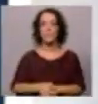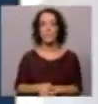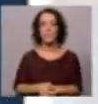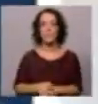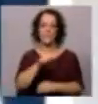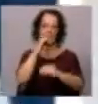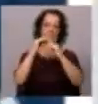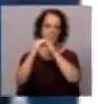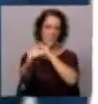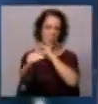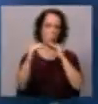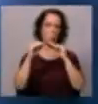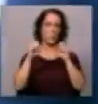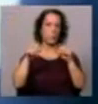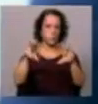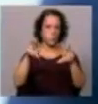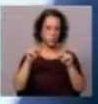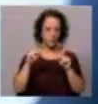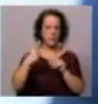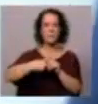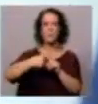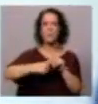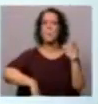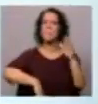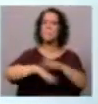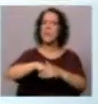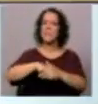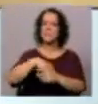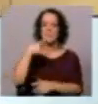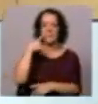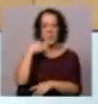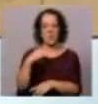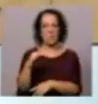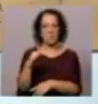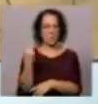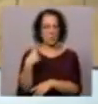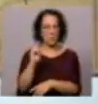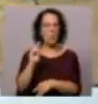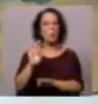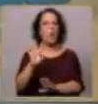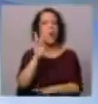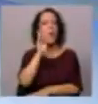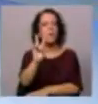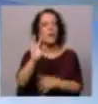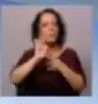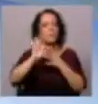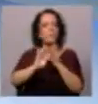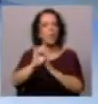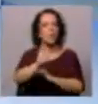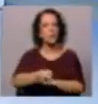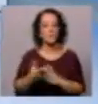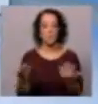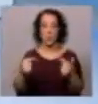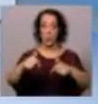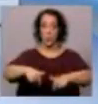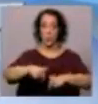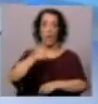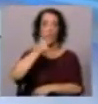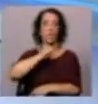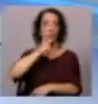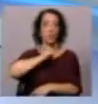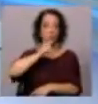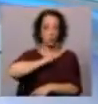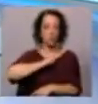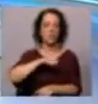céu limpo e temperaturas máximas acima do que é normal para a época, mas vamos ver ao pormenor então. Então para hoje os Açores encontram-se